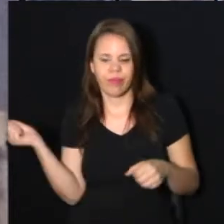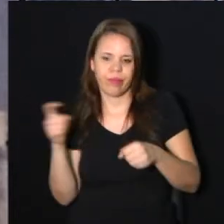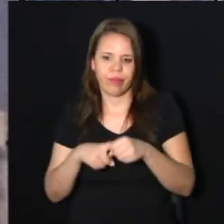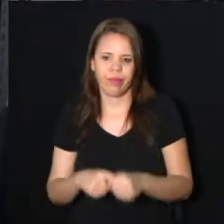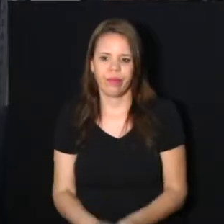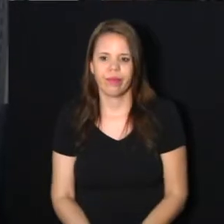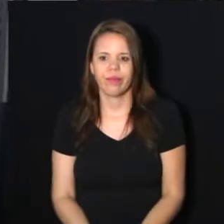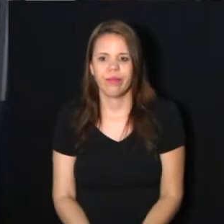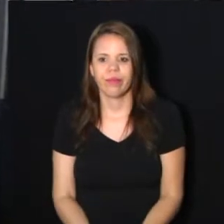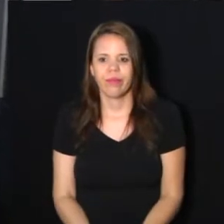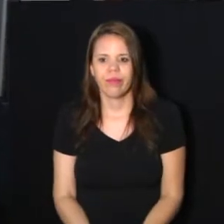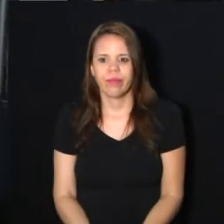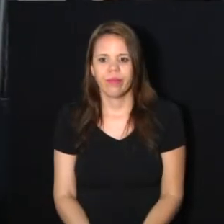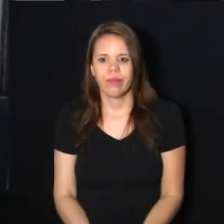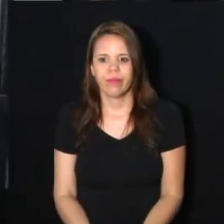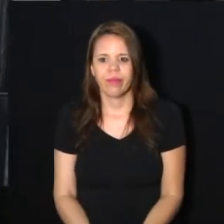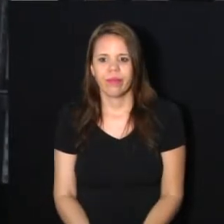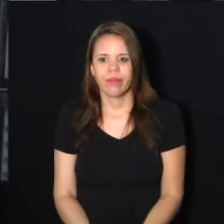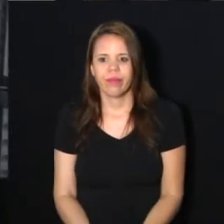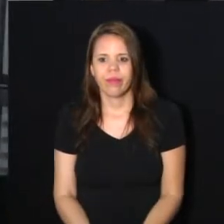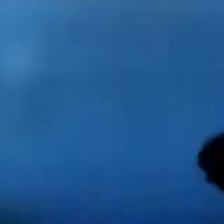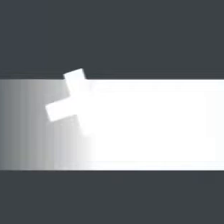daí.